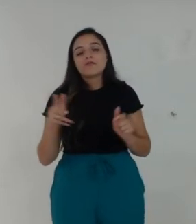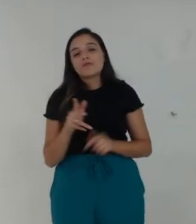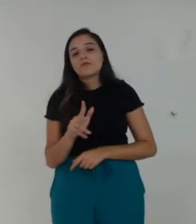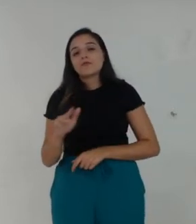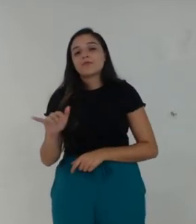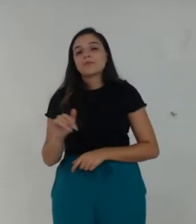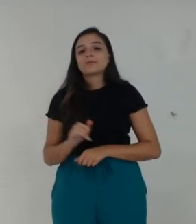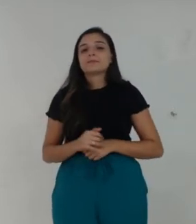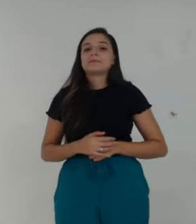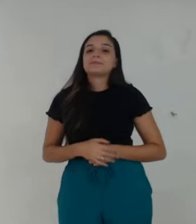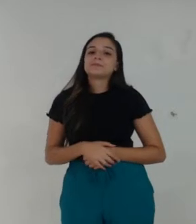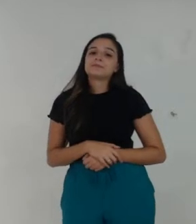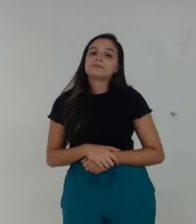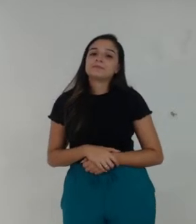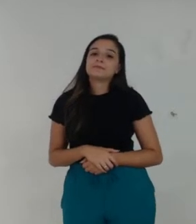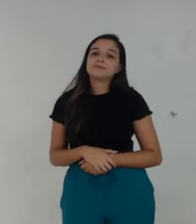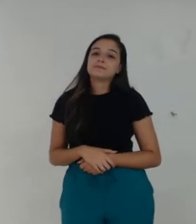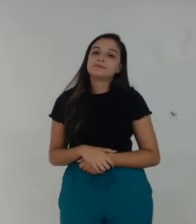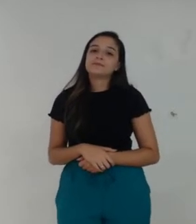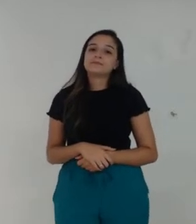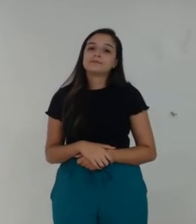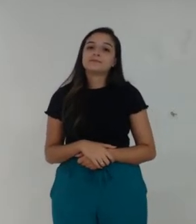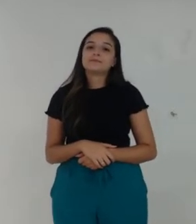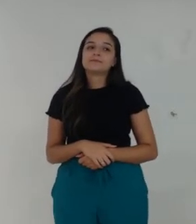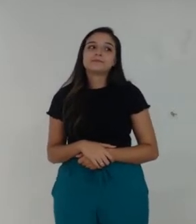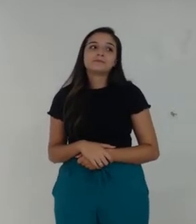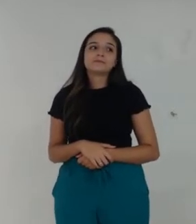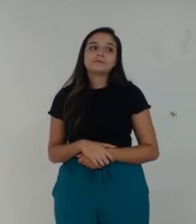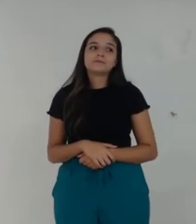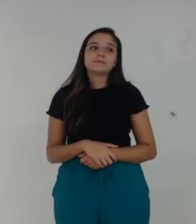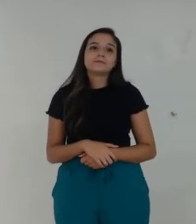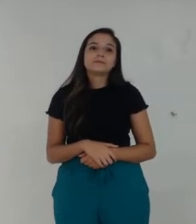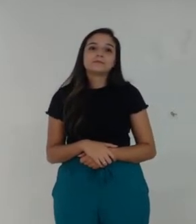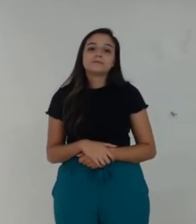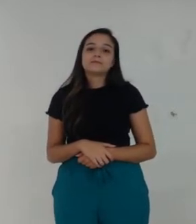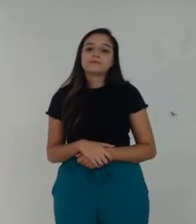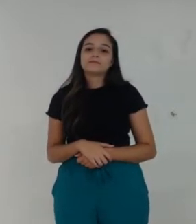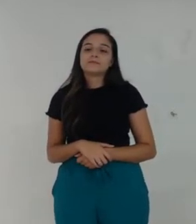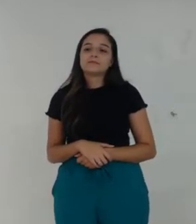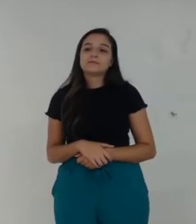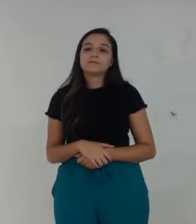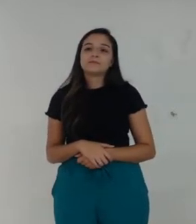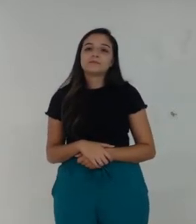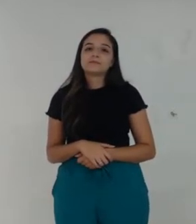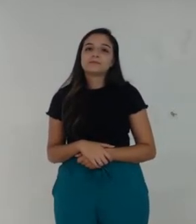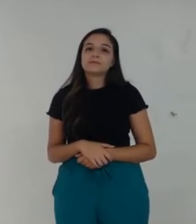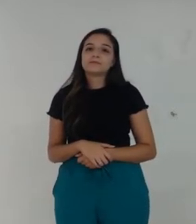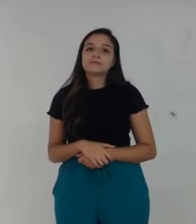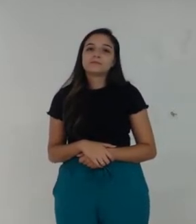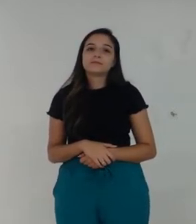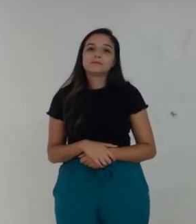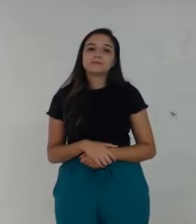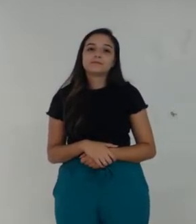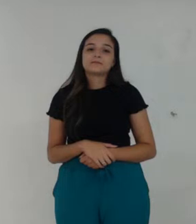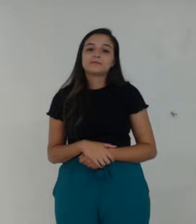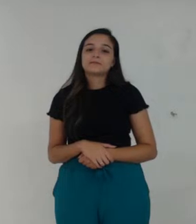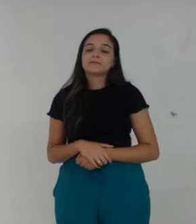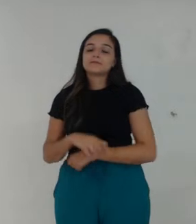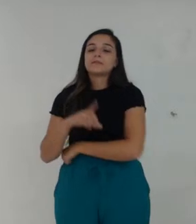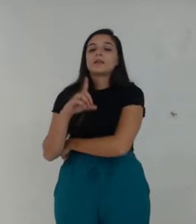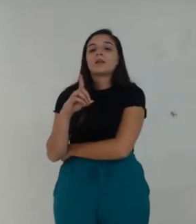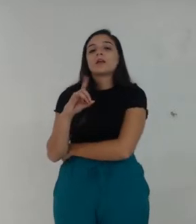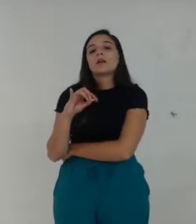É, O DITRA sempre foi para